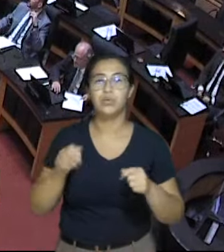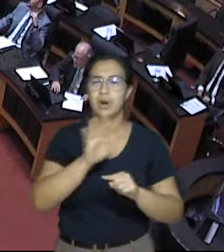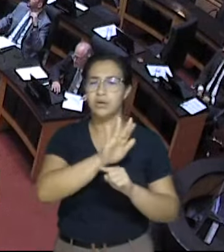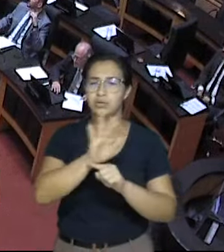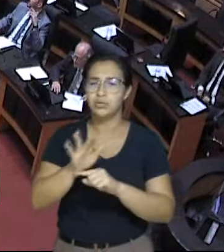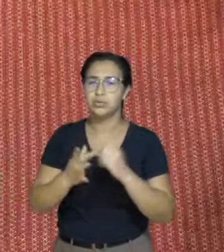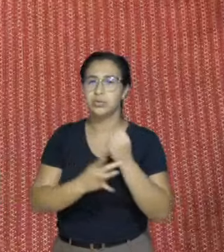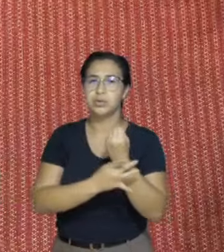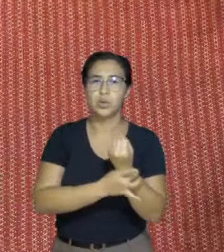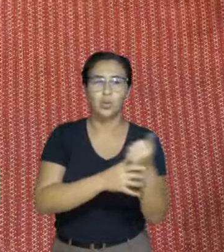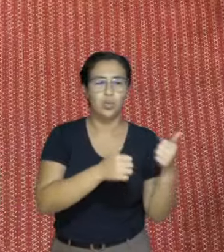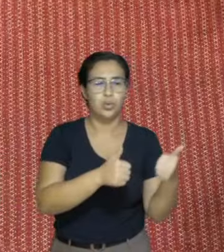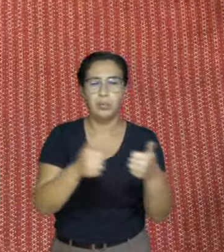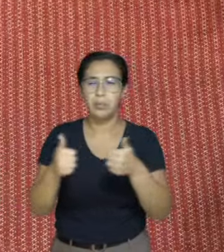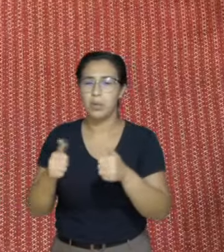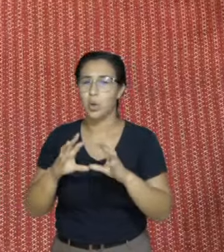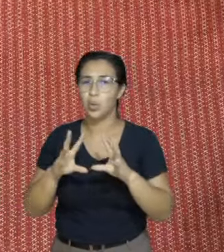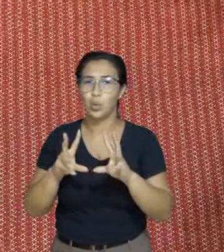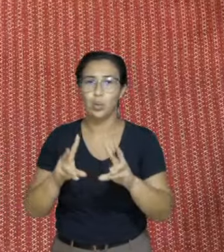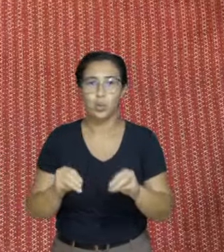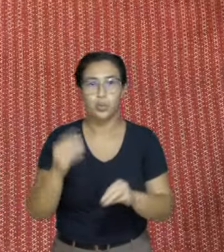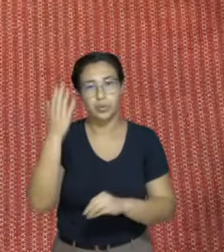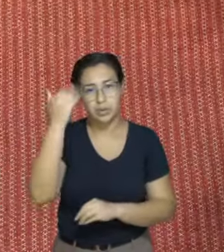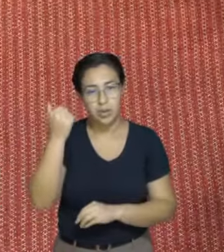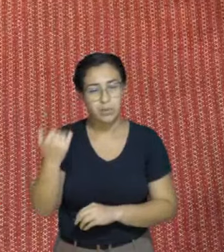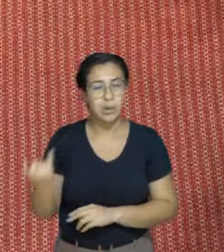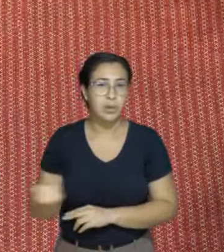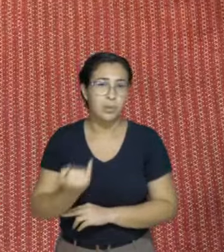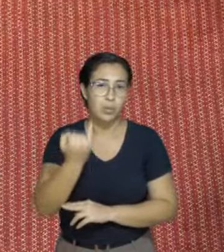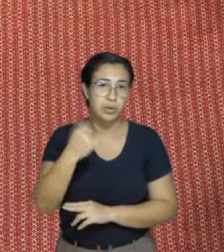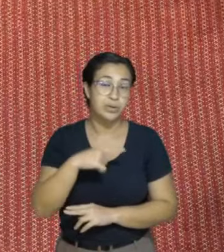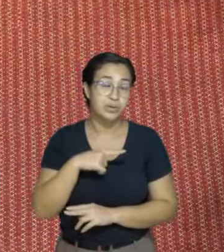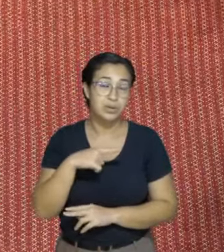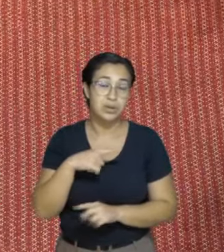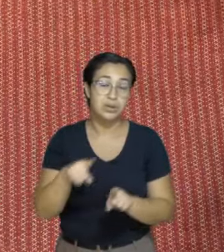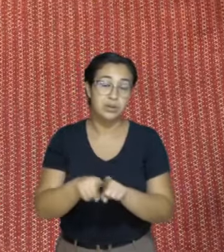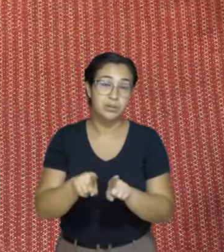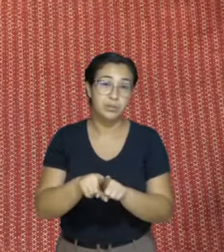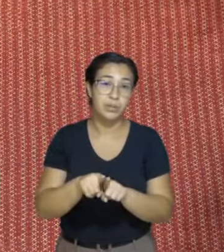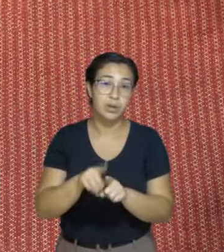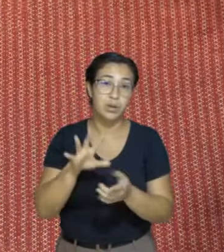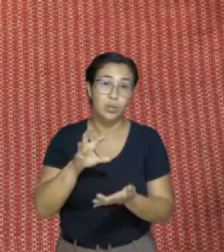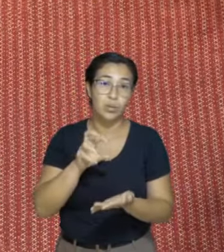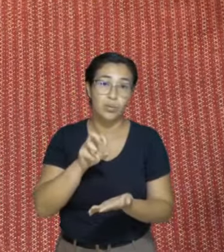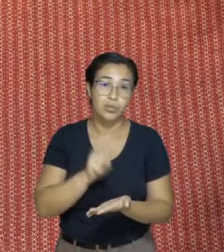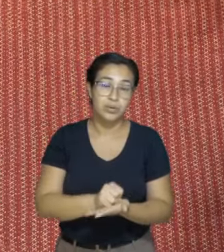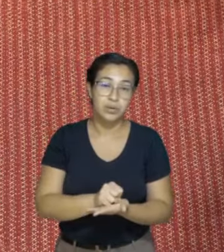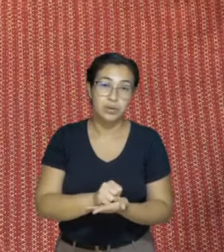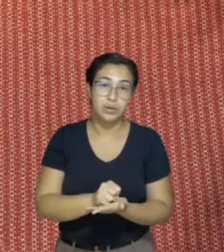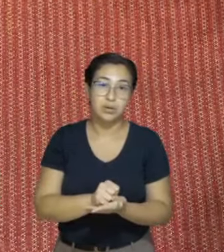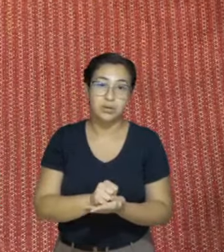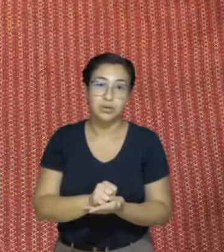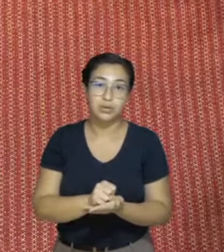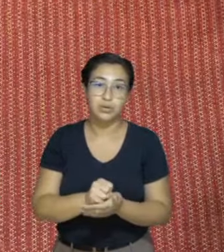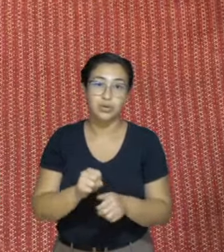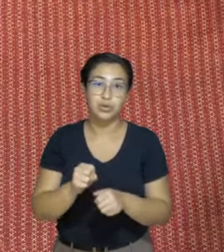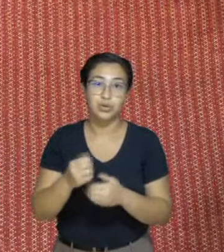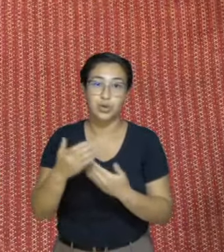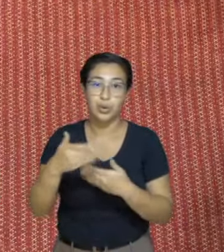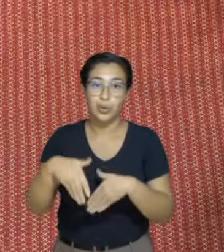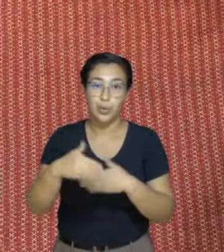então, que são importantes. Sabemos que tem contratos, concursos públicos abertos, que mesmo